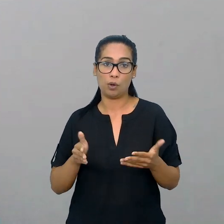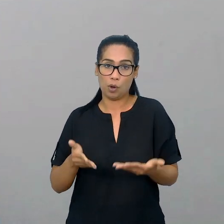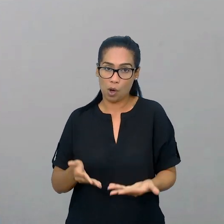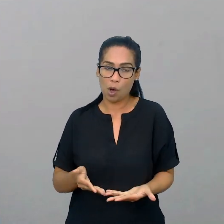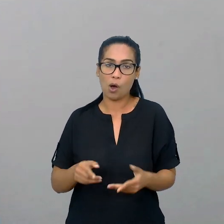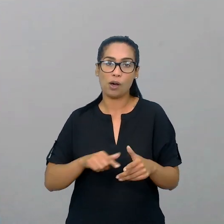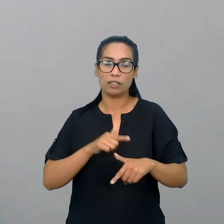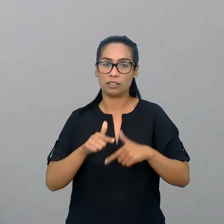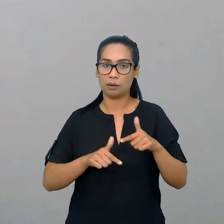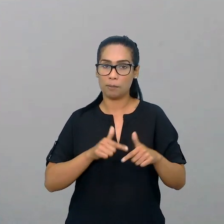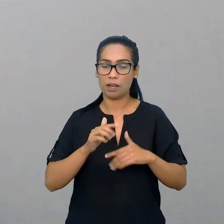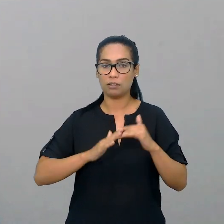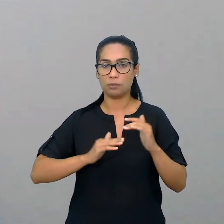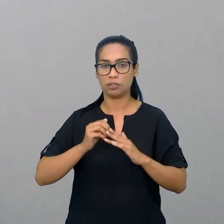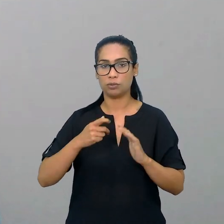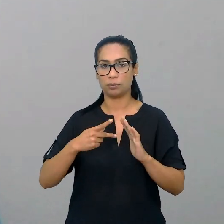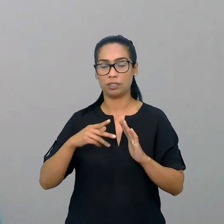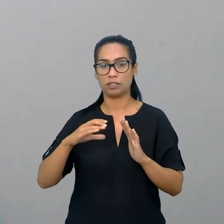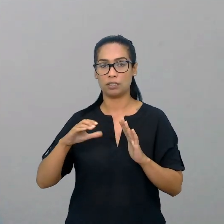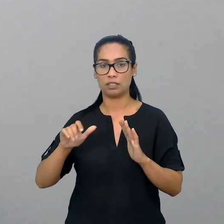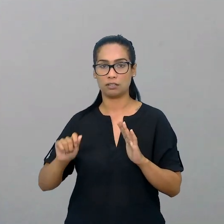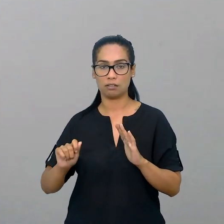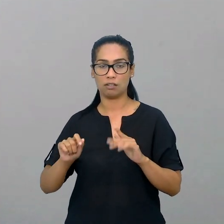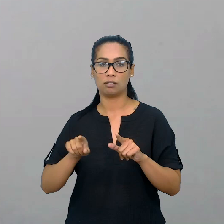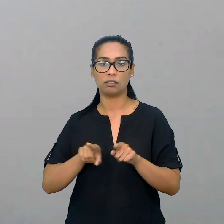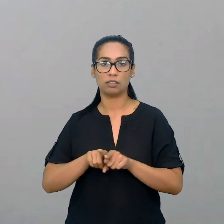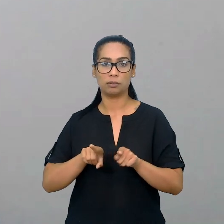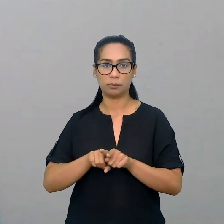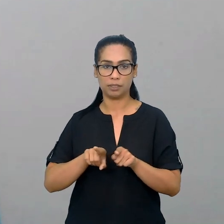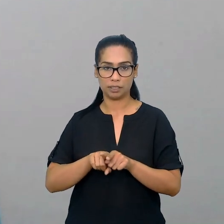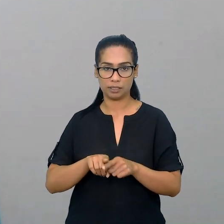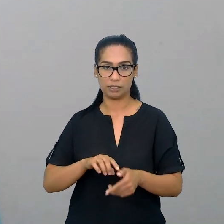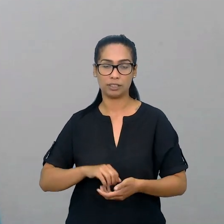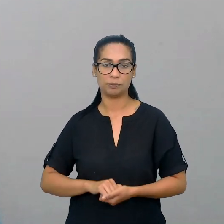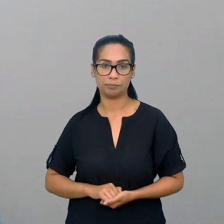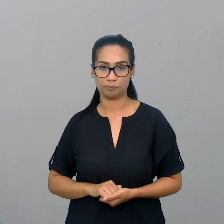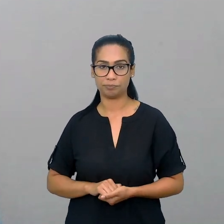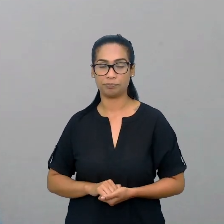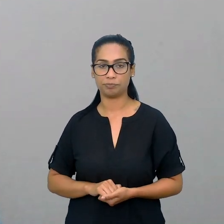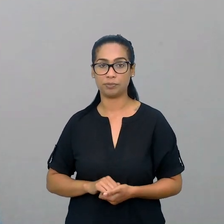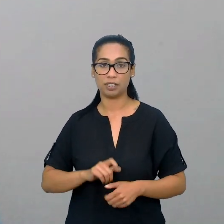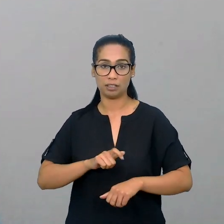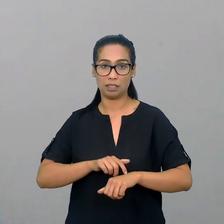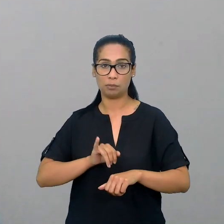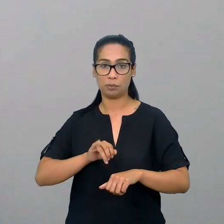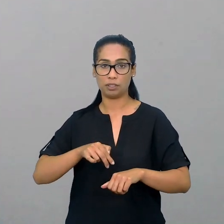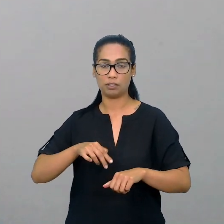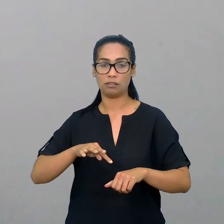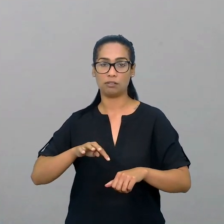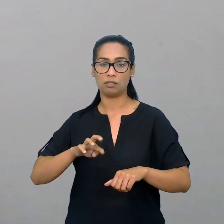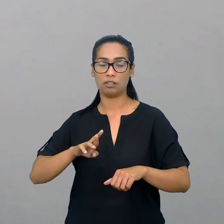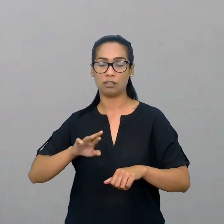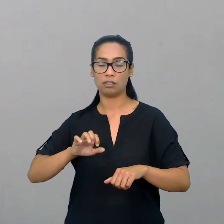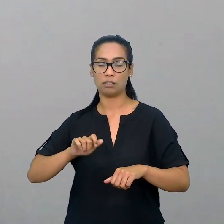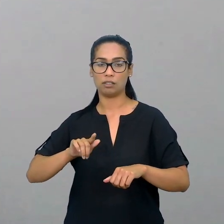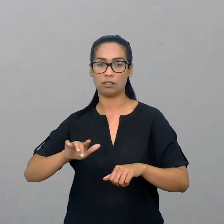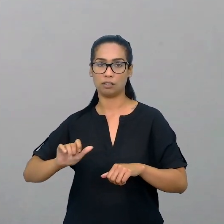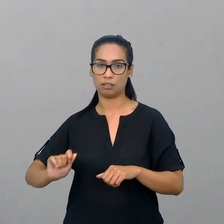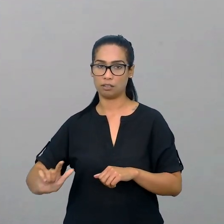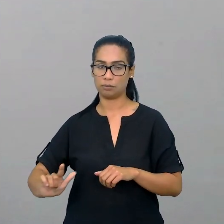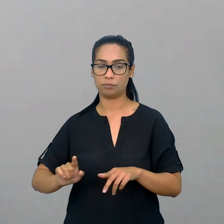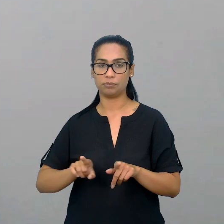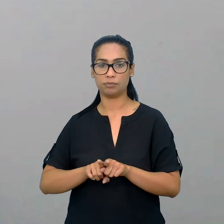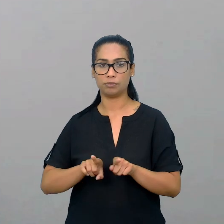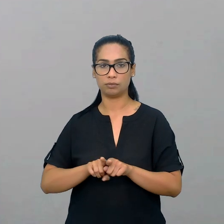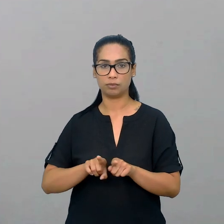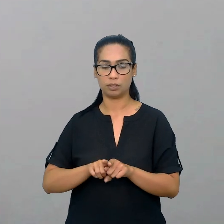que é a coordenação diária no programa de ensino integral, e estou numa diretoria de ensino do interior de São Paulo